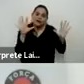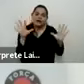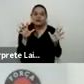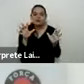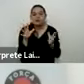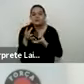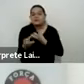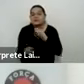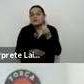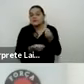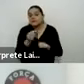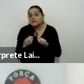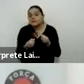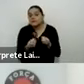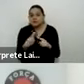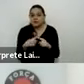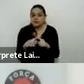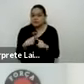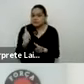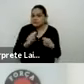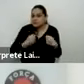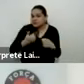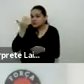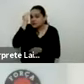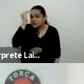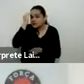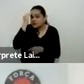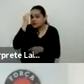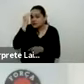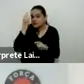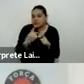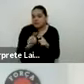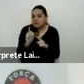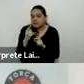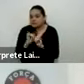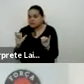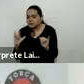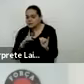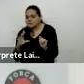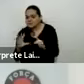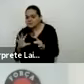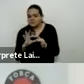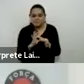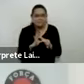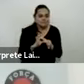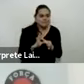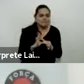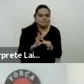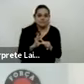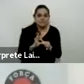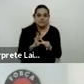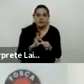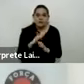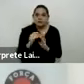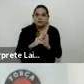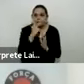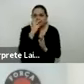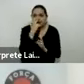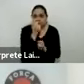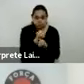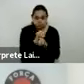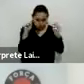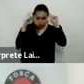né, precisamos entender, porque uma notícia está entrelaçada à outra e todas caem como uma bomba na